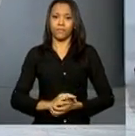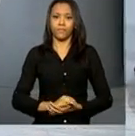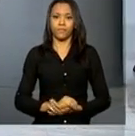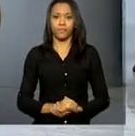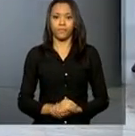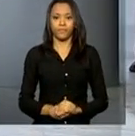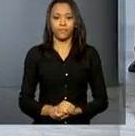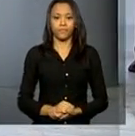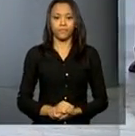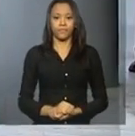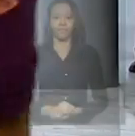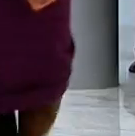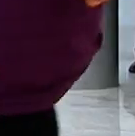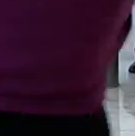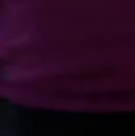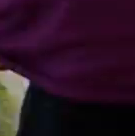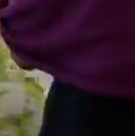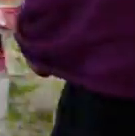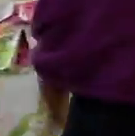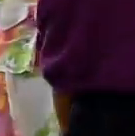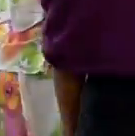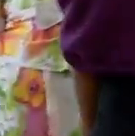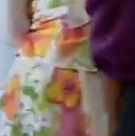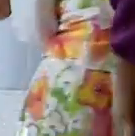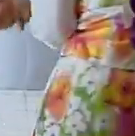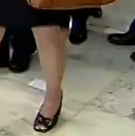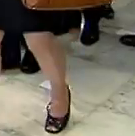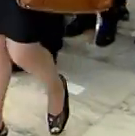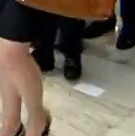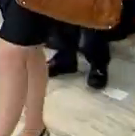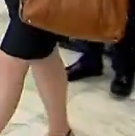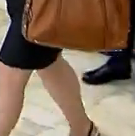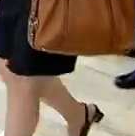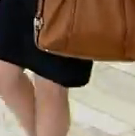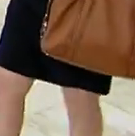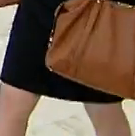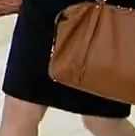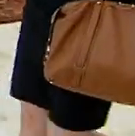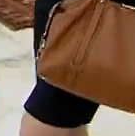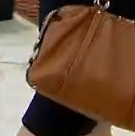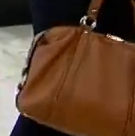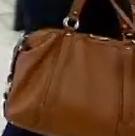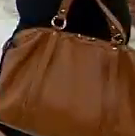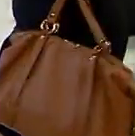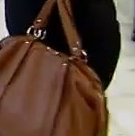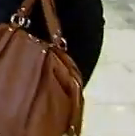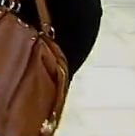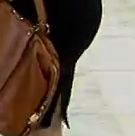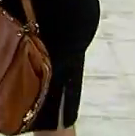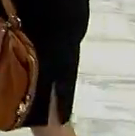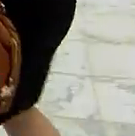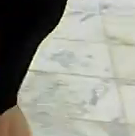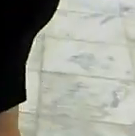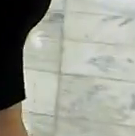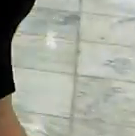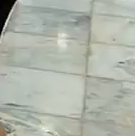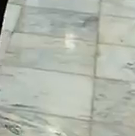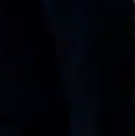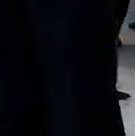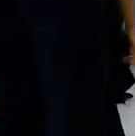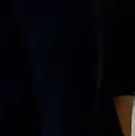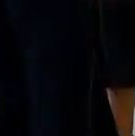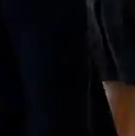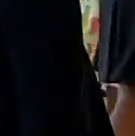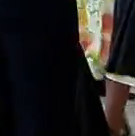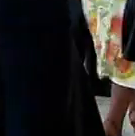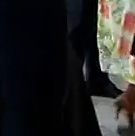você acompanha então imagens direto do Salão Leste do Palácio do Planalto, onde a presidenta Dilma Rousseff está recebendo cumprimentos